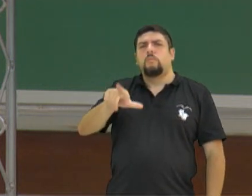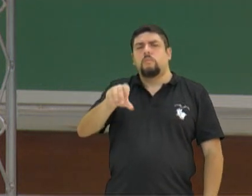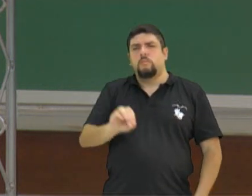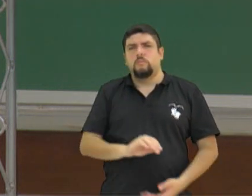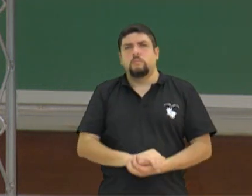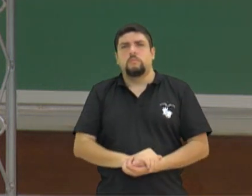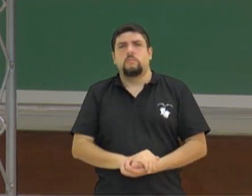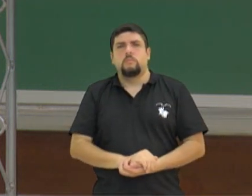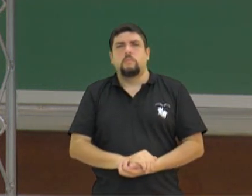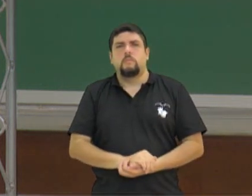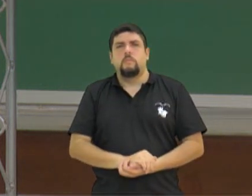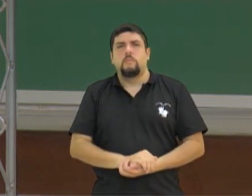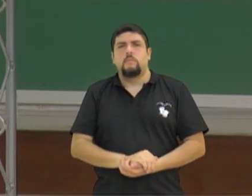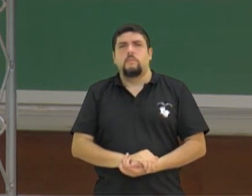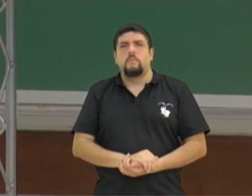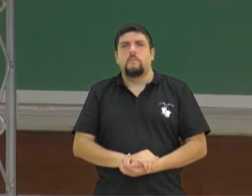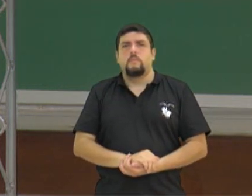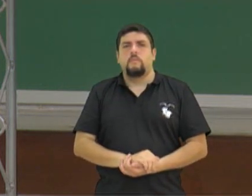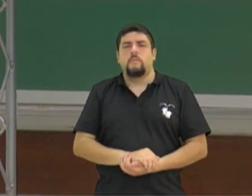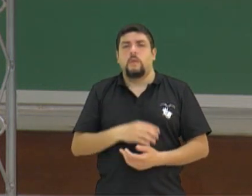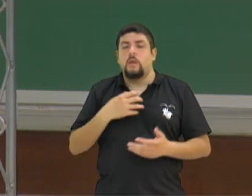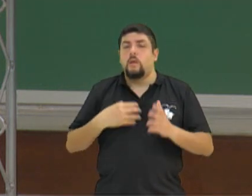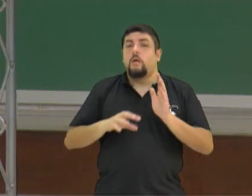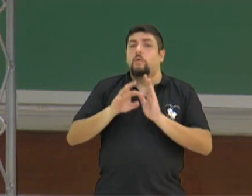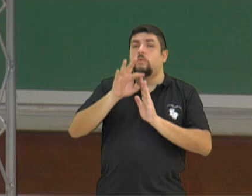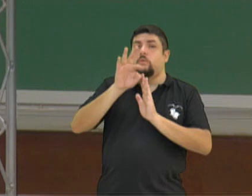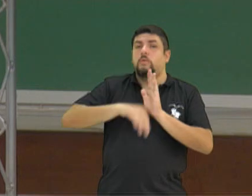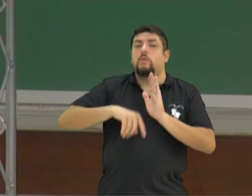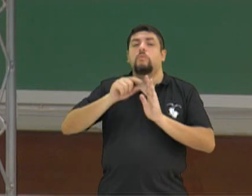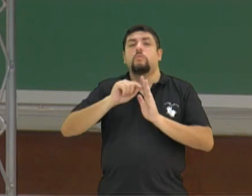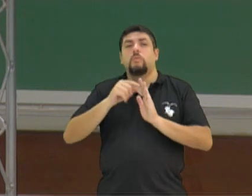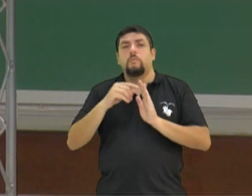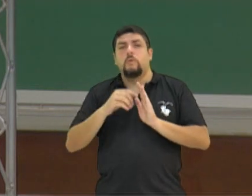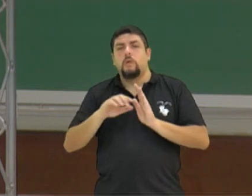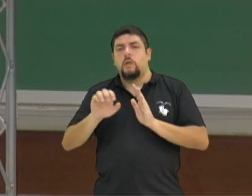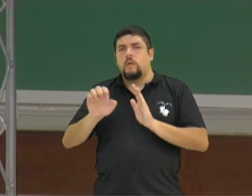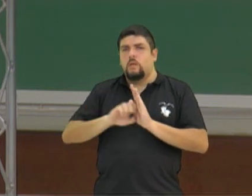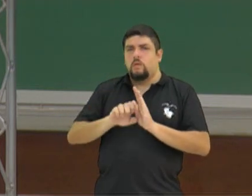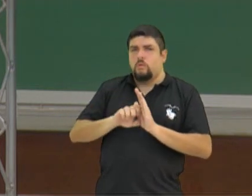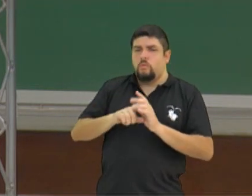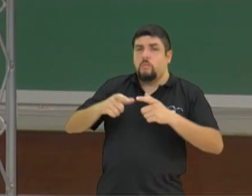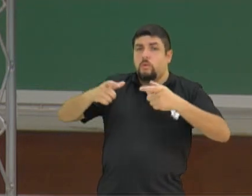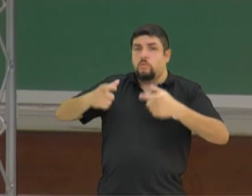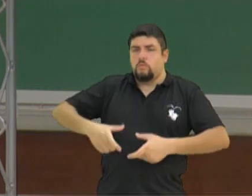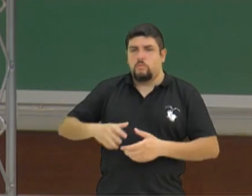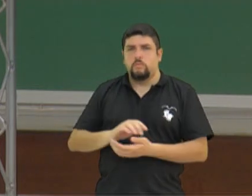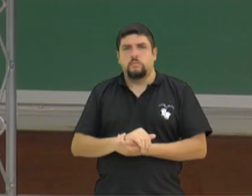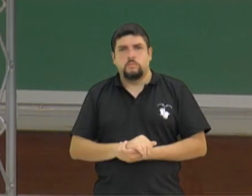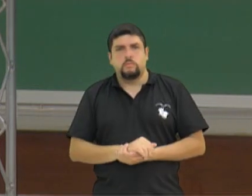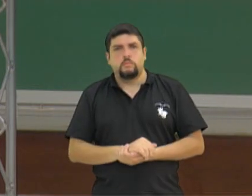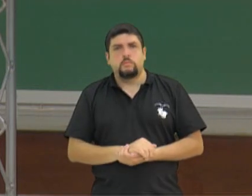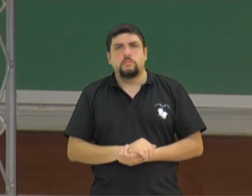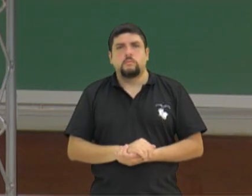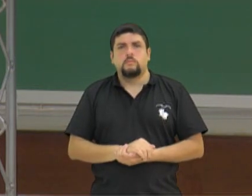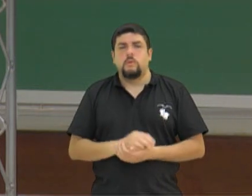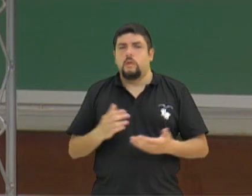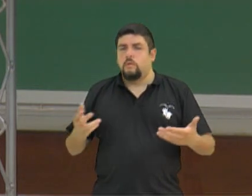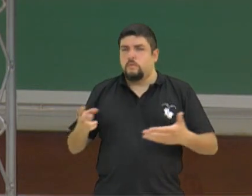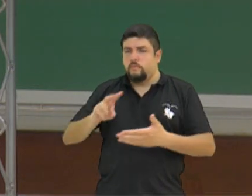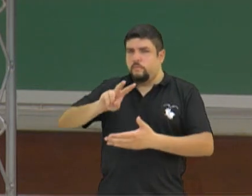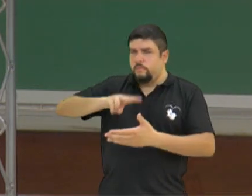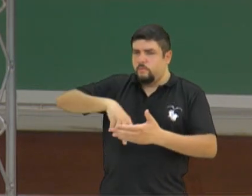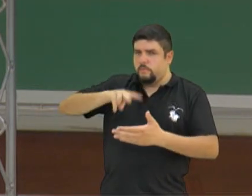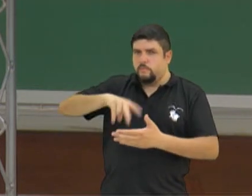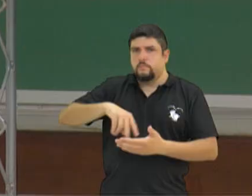publicado por Redação Mundo Estranho, né? O título é da editora que publicou, do local de publicação. Ok? Vamos ler então